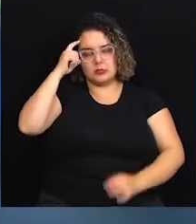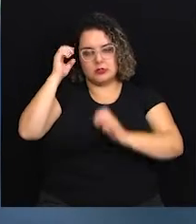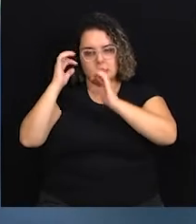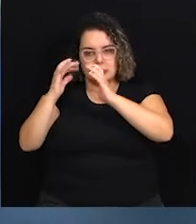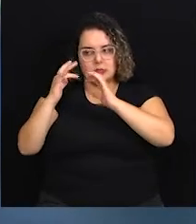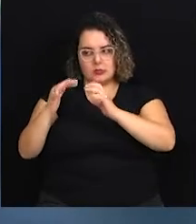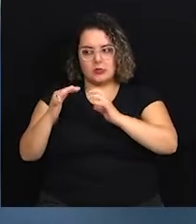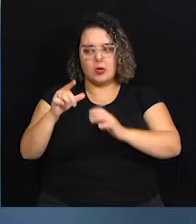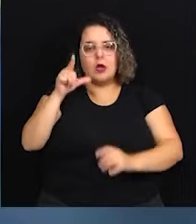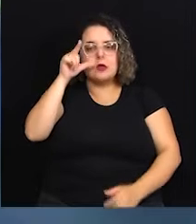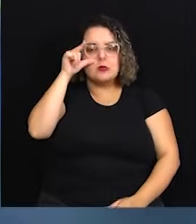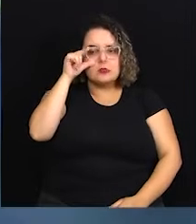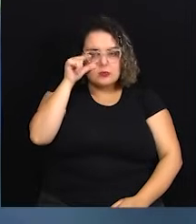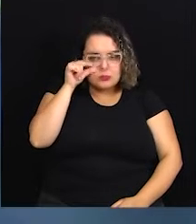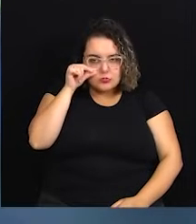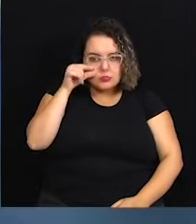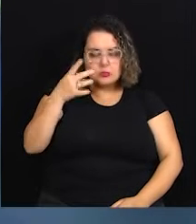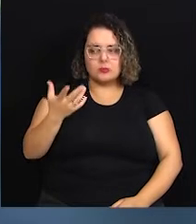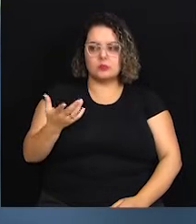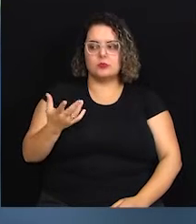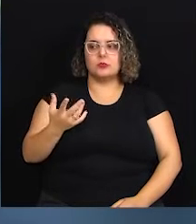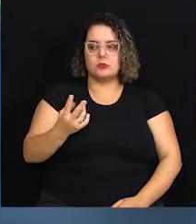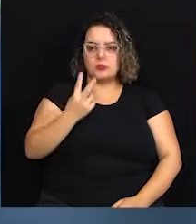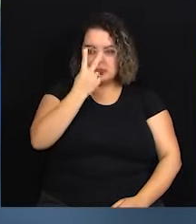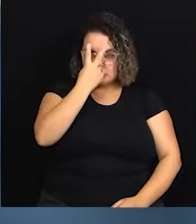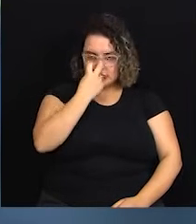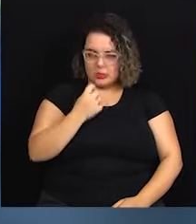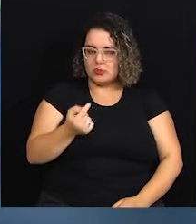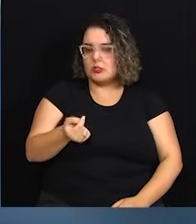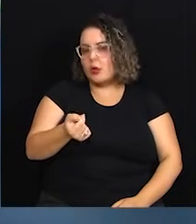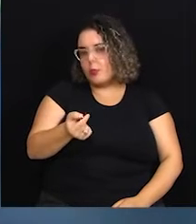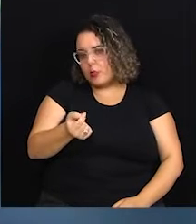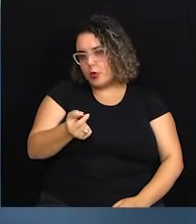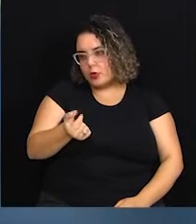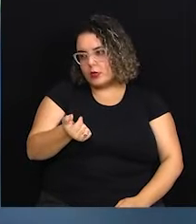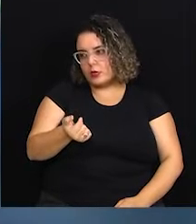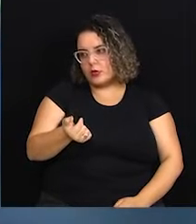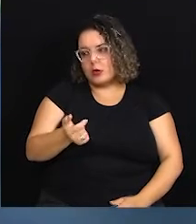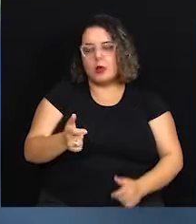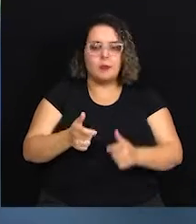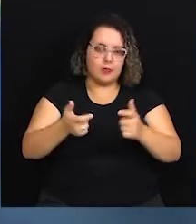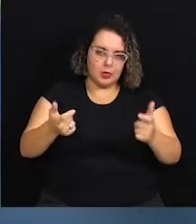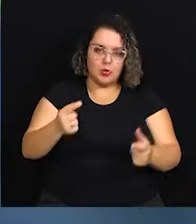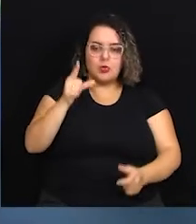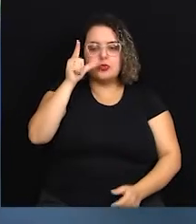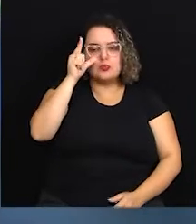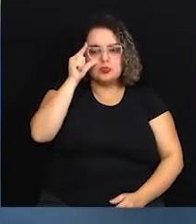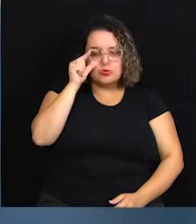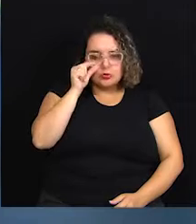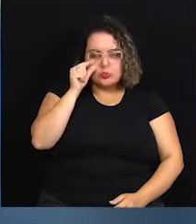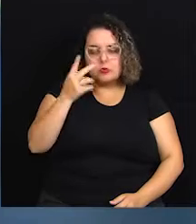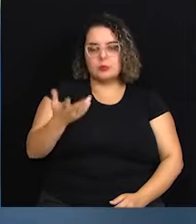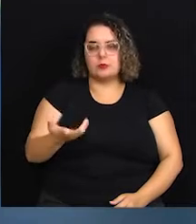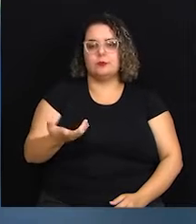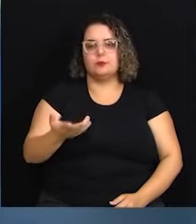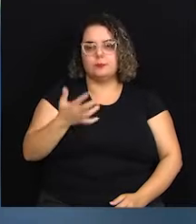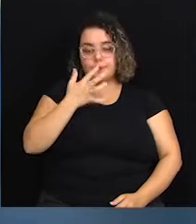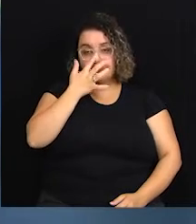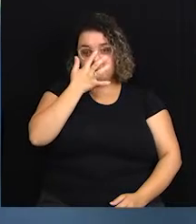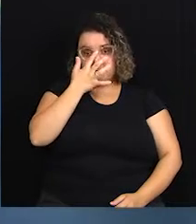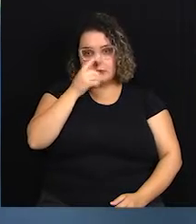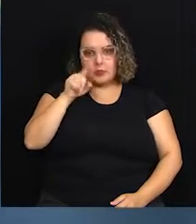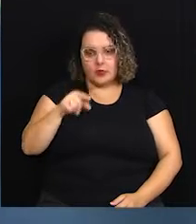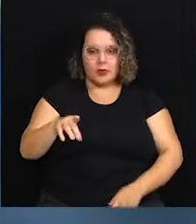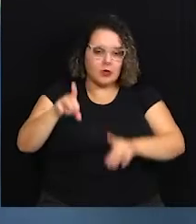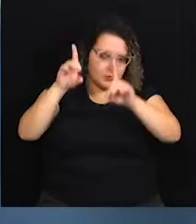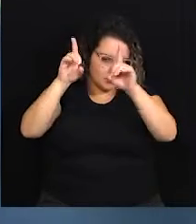que tem baixa visão. Cegos mesmo são poucos, a maioria tem baixa visão. Então, assim, essa